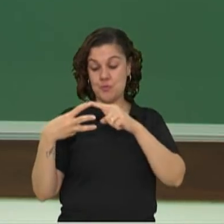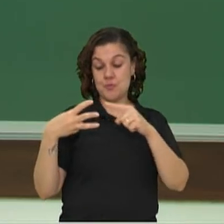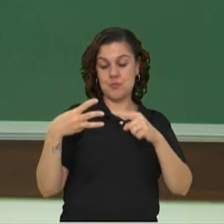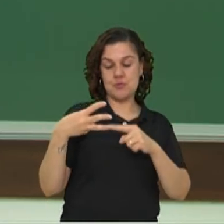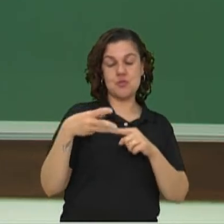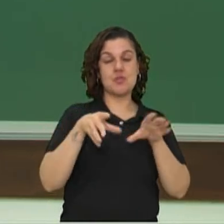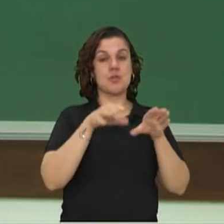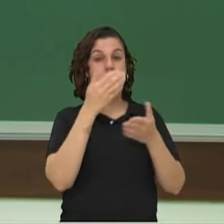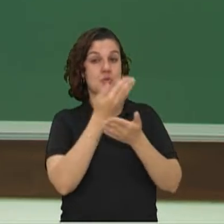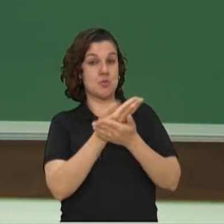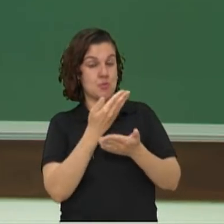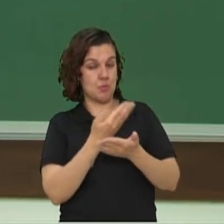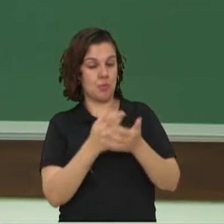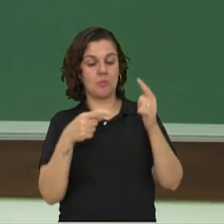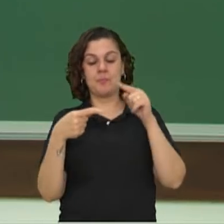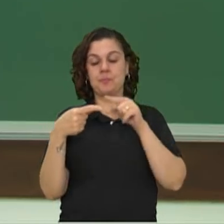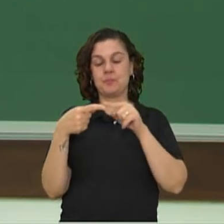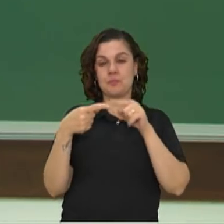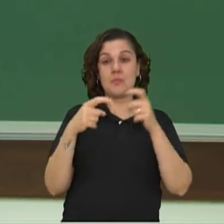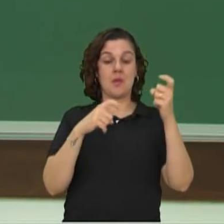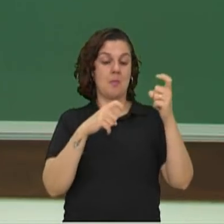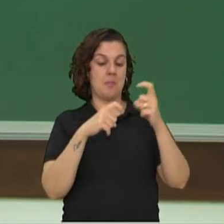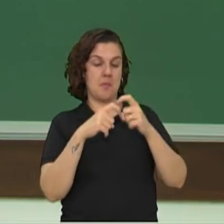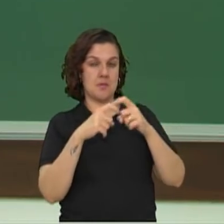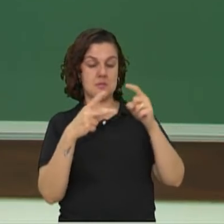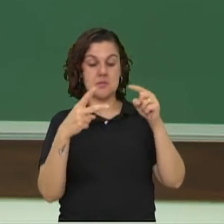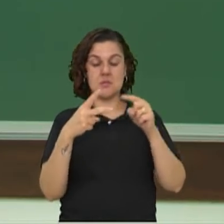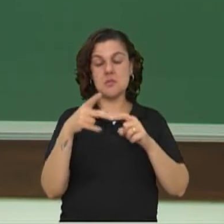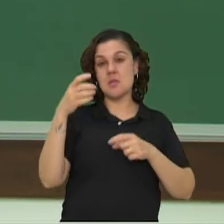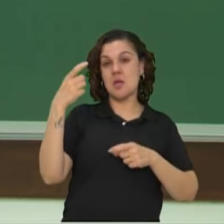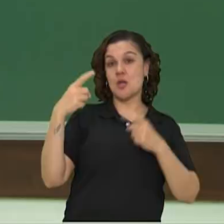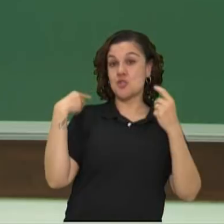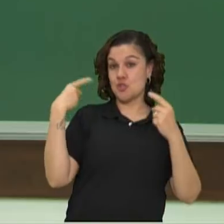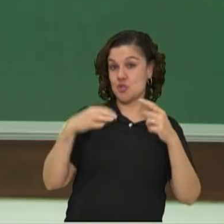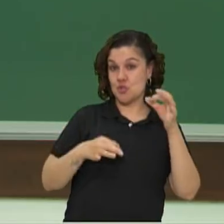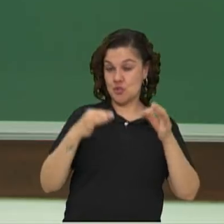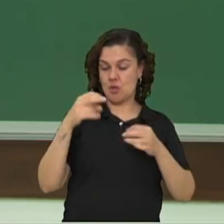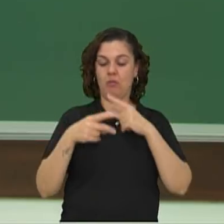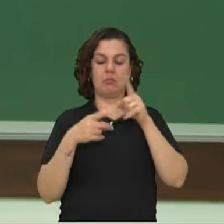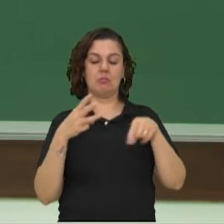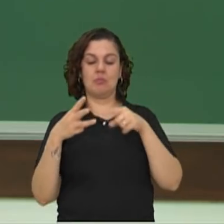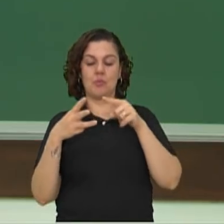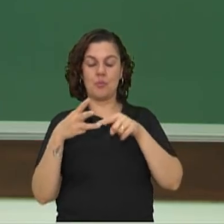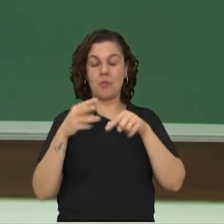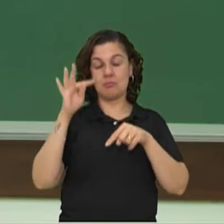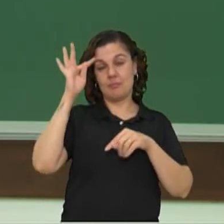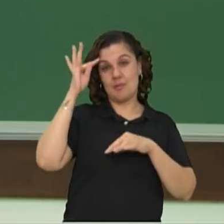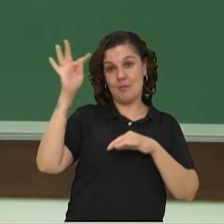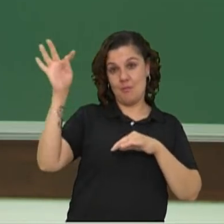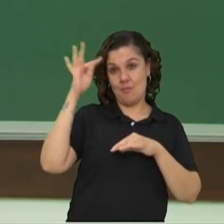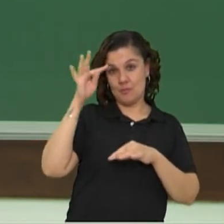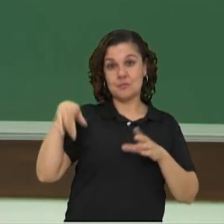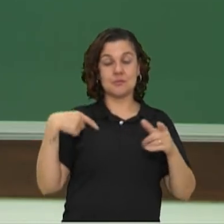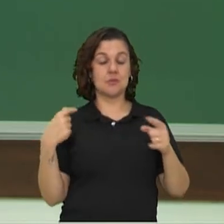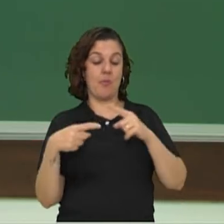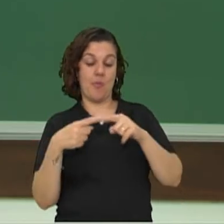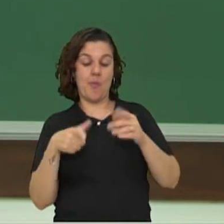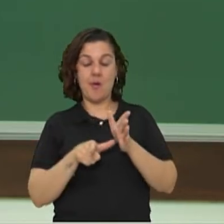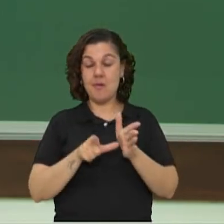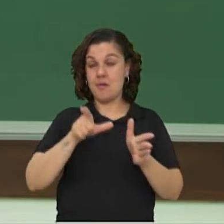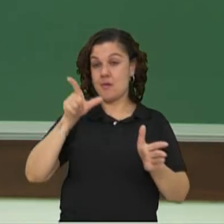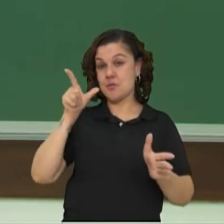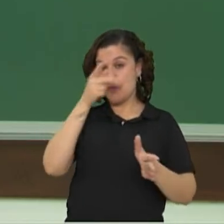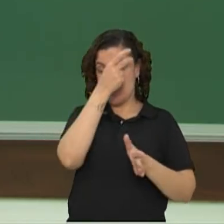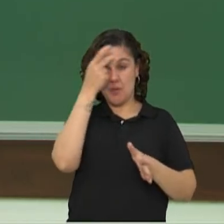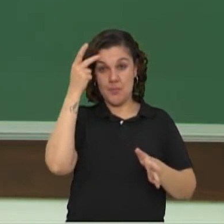cursos que se fazia, né? O curso de medicina, o curso de direito e o curso de teologia. Então, antigamente as pessoas tinham